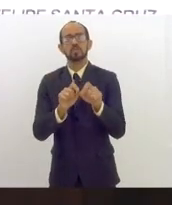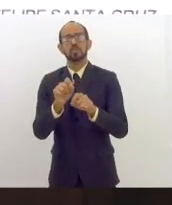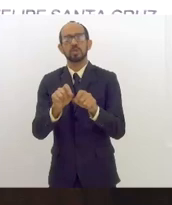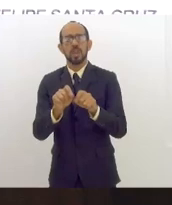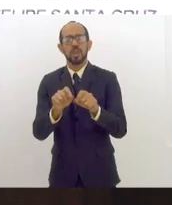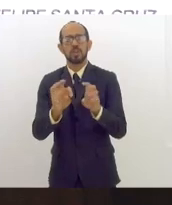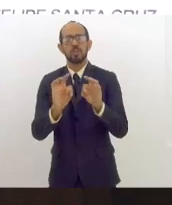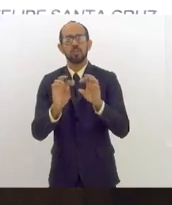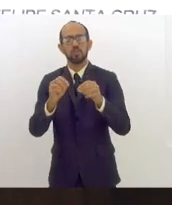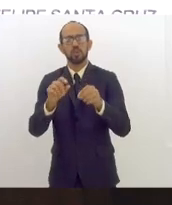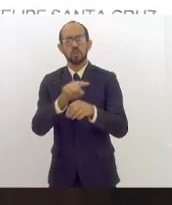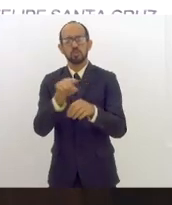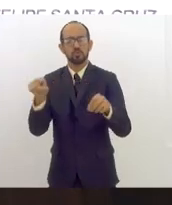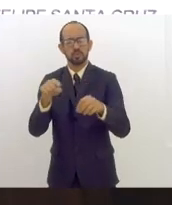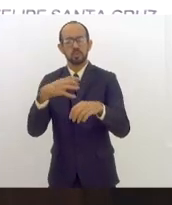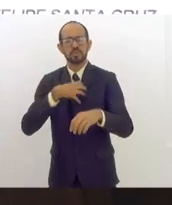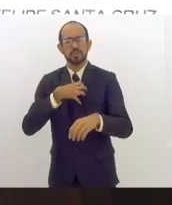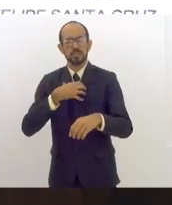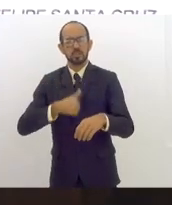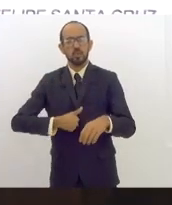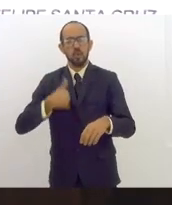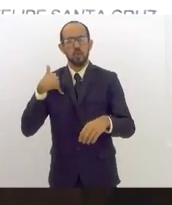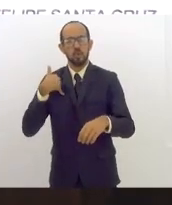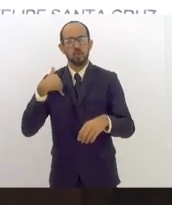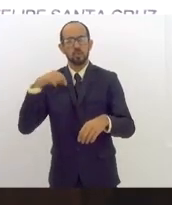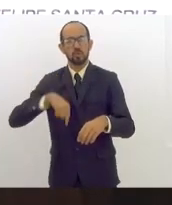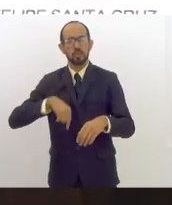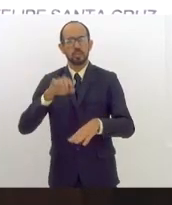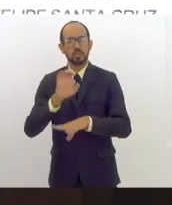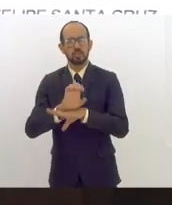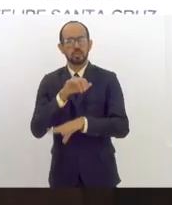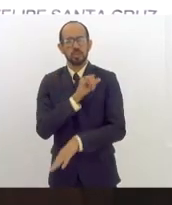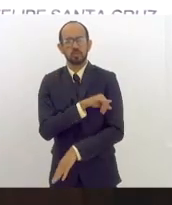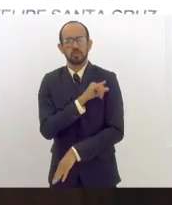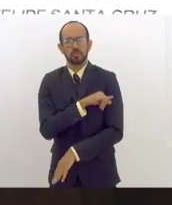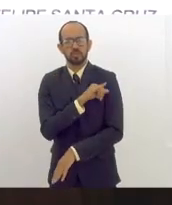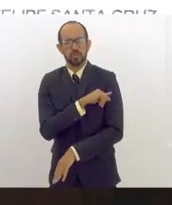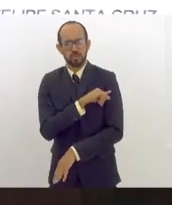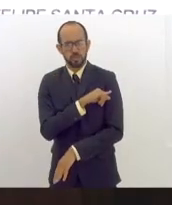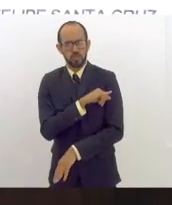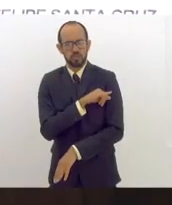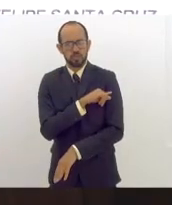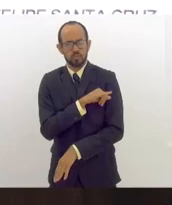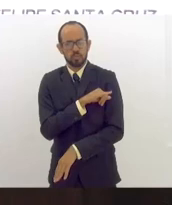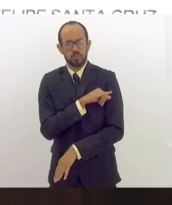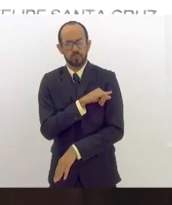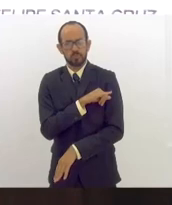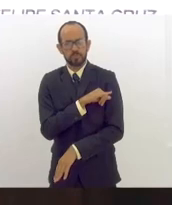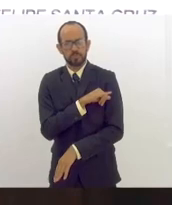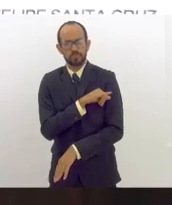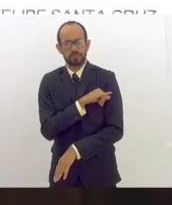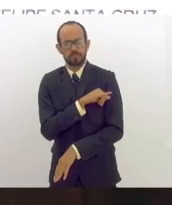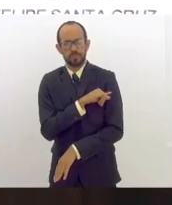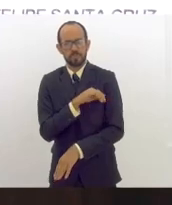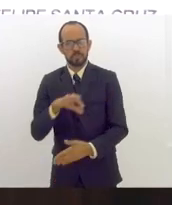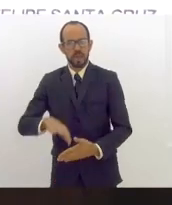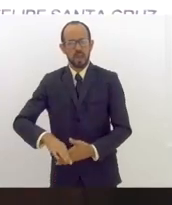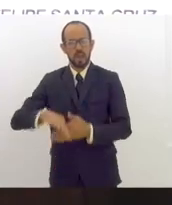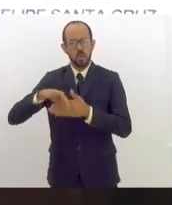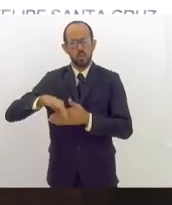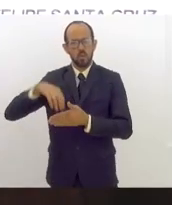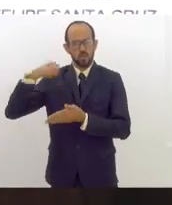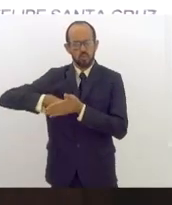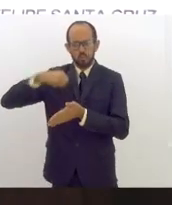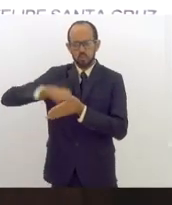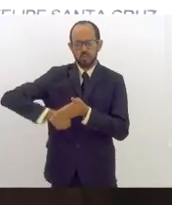é dá muito orgulho estarmos do Rio de Janeiro Rio de Janeiro nos orgulha muito está na Vanguarda de várias